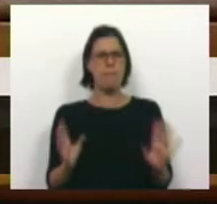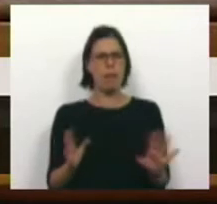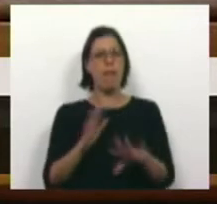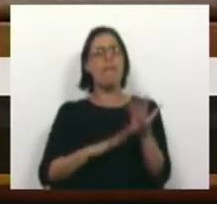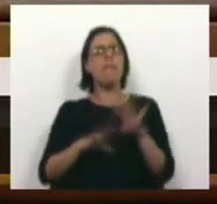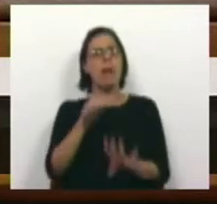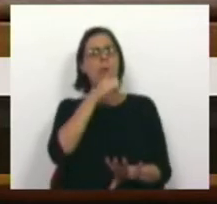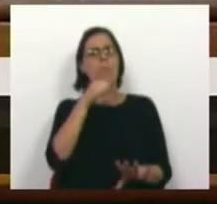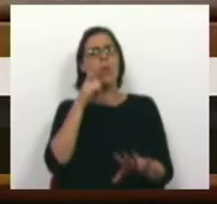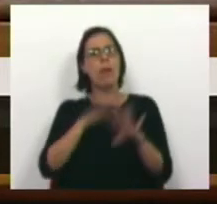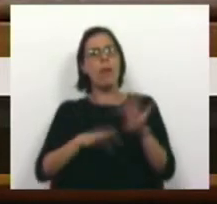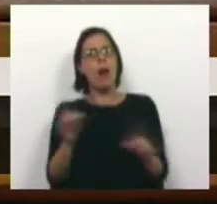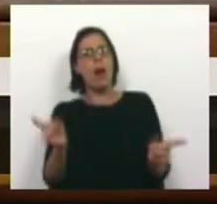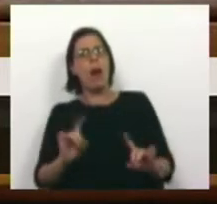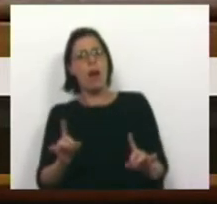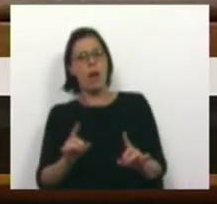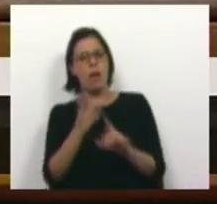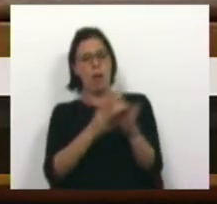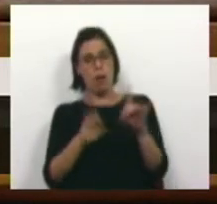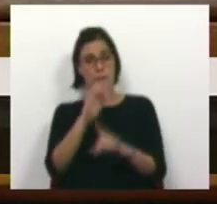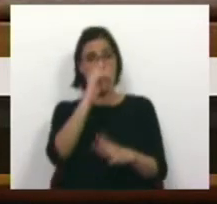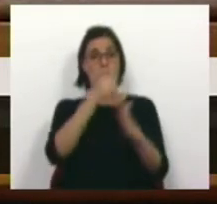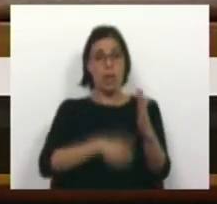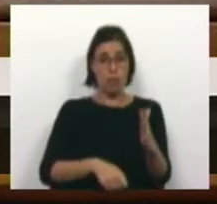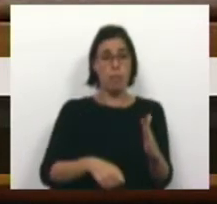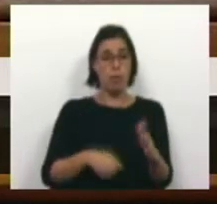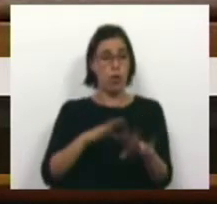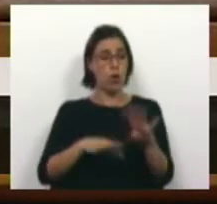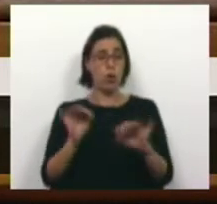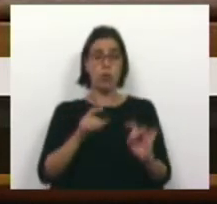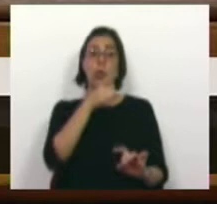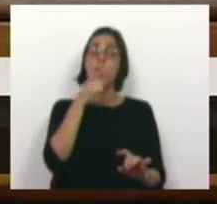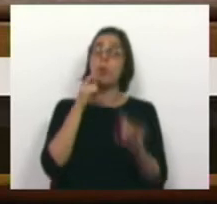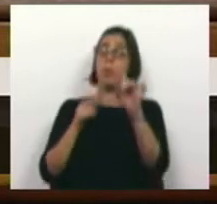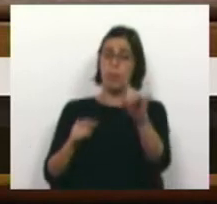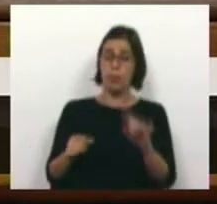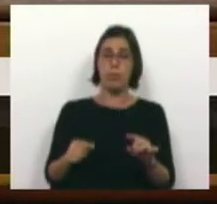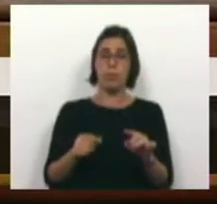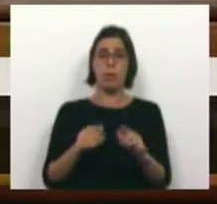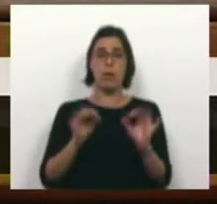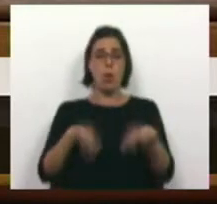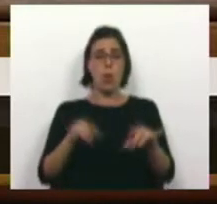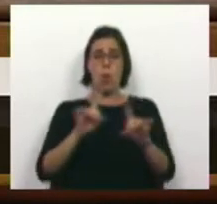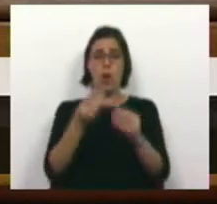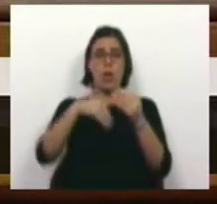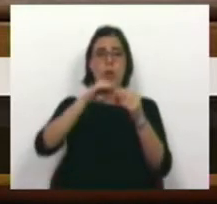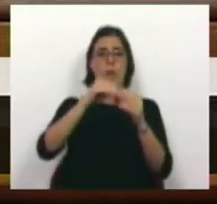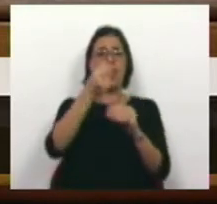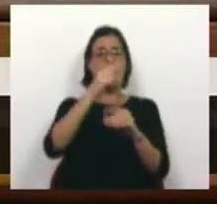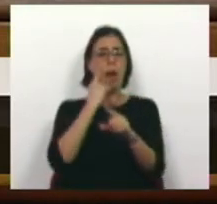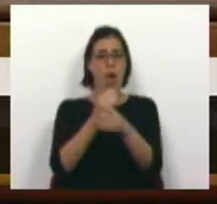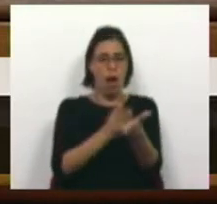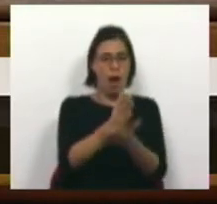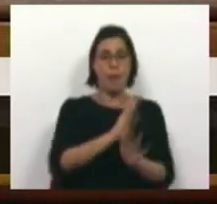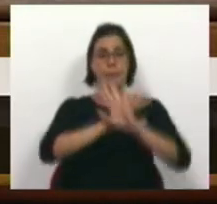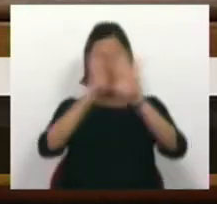fez o que prometeu não fazer ao aumentar os impostos e não fez o que prometeu ao não acabar com a sobretaxa. Pois